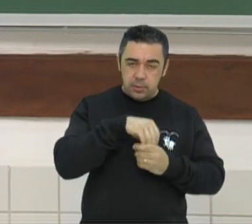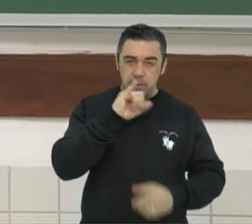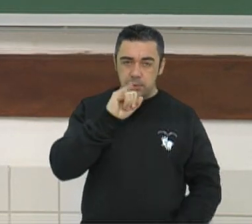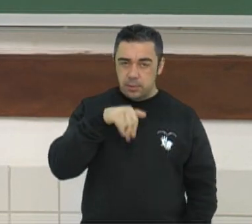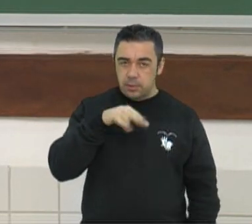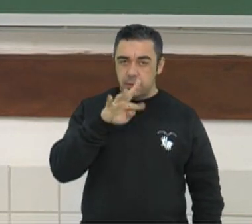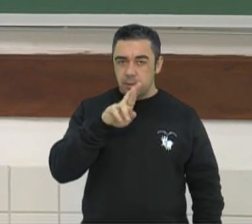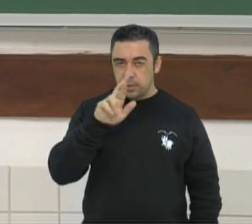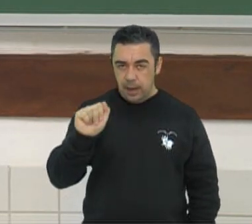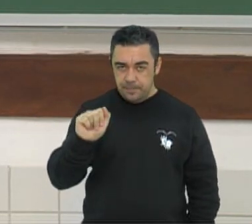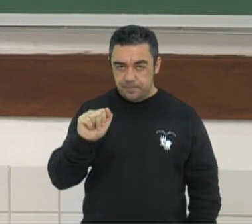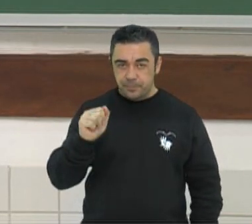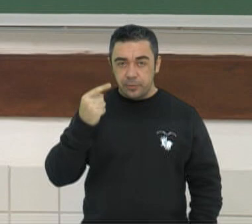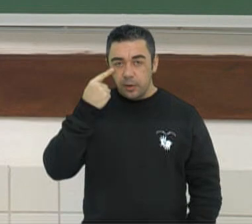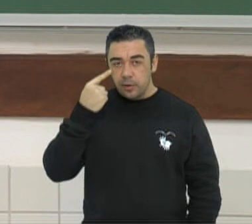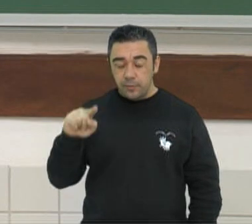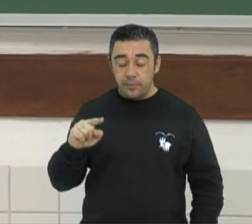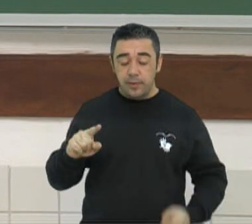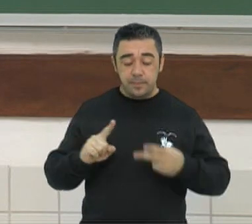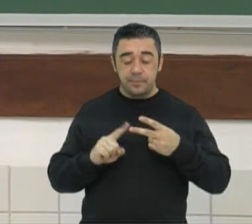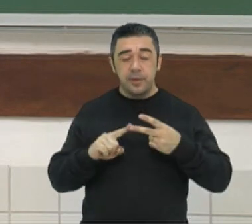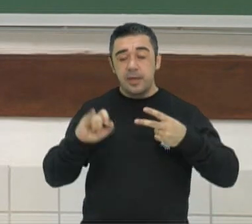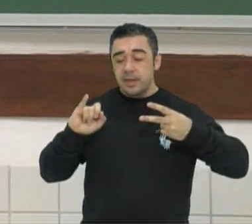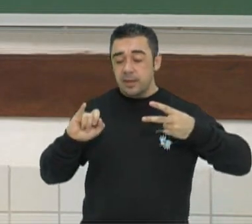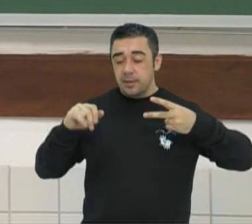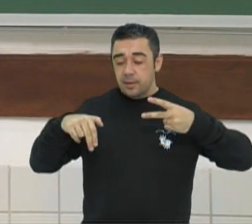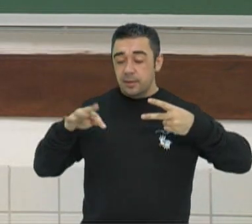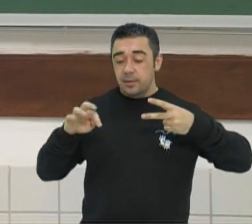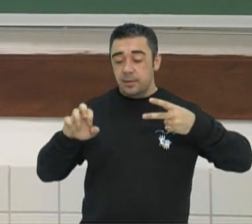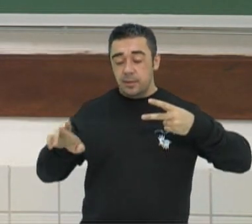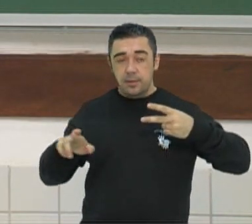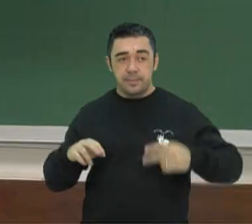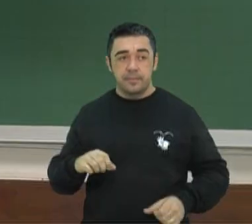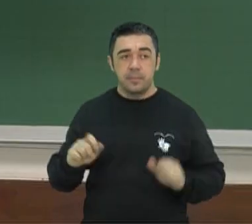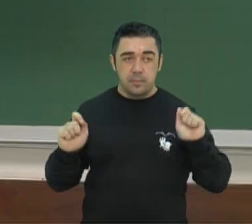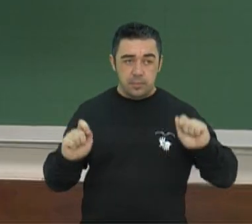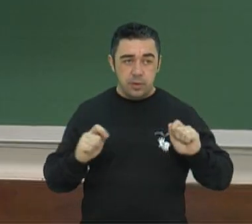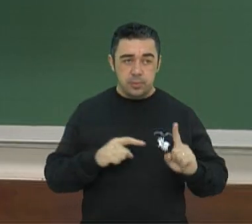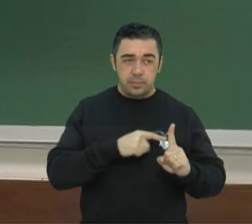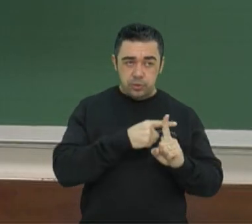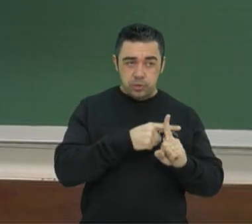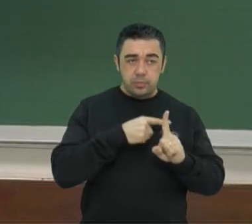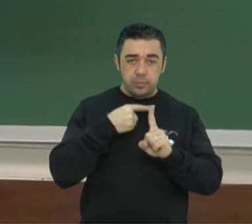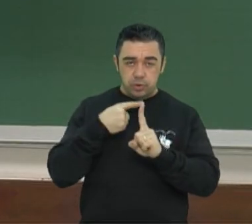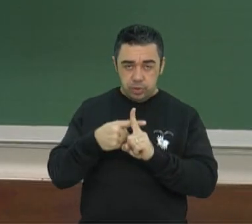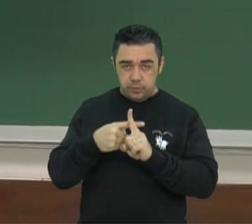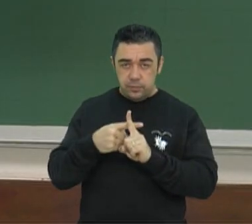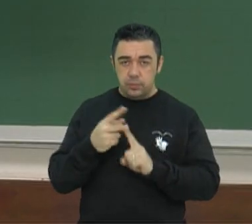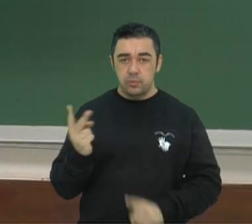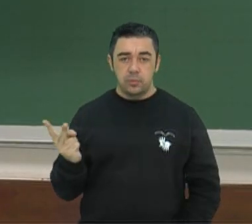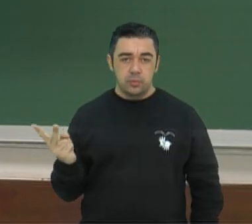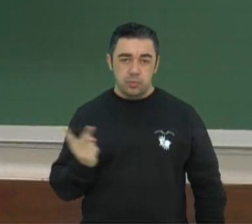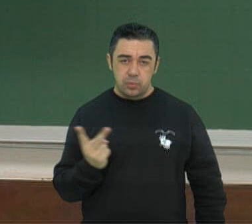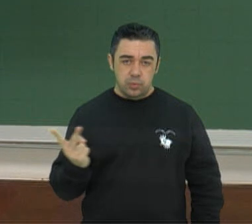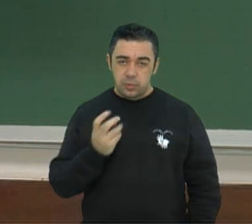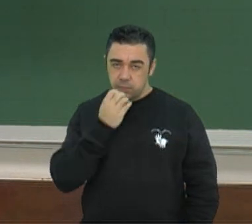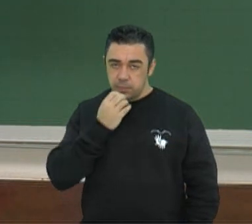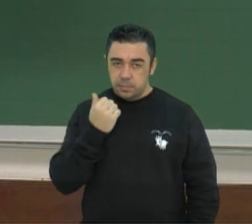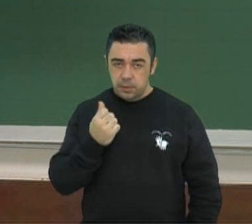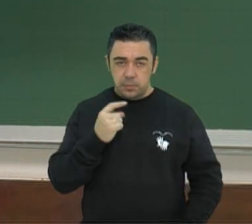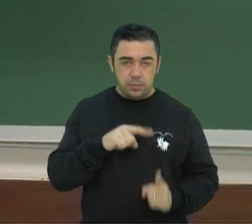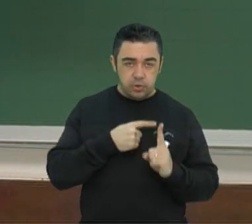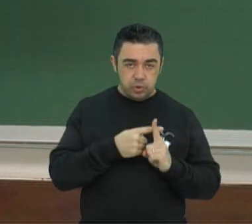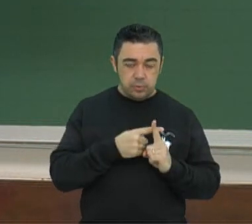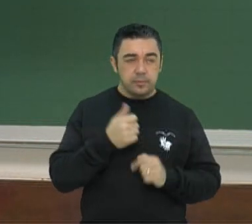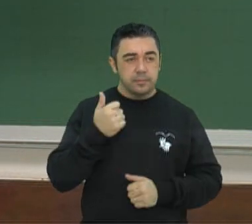duas mesmo. Agora a gente vai ver as interespecíficas. Então, aqui, ó, pode ser positiva-positiva, onde as duas espécies se dão bem, ou